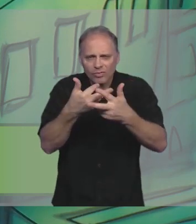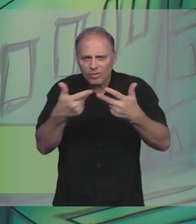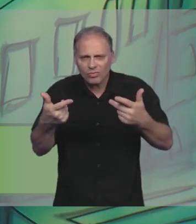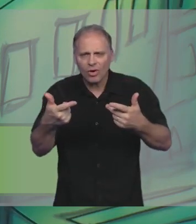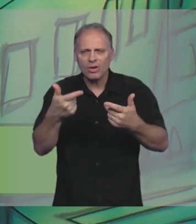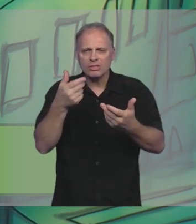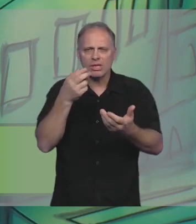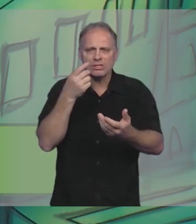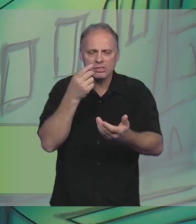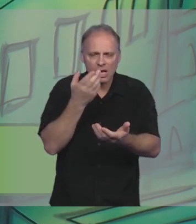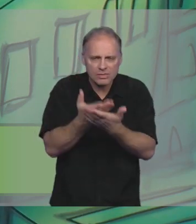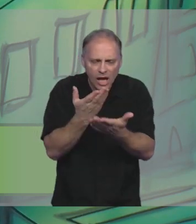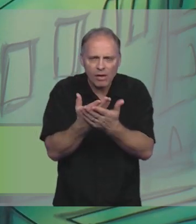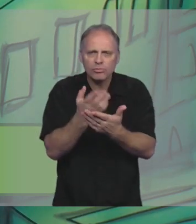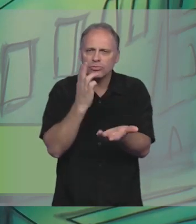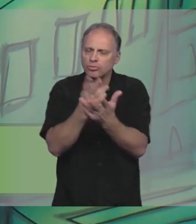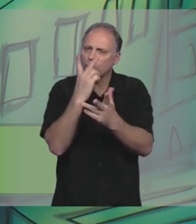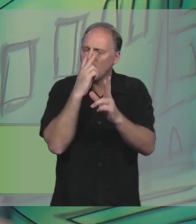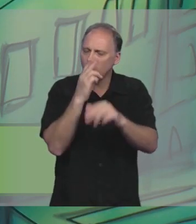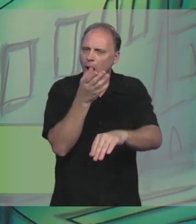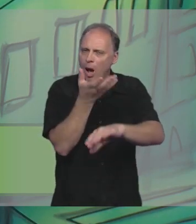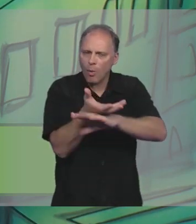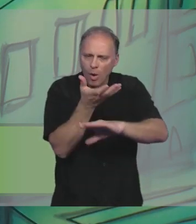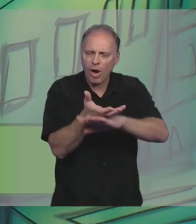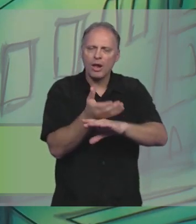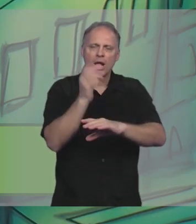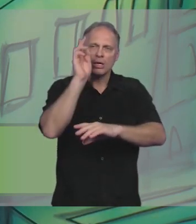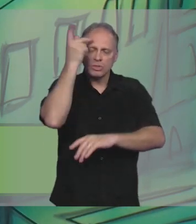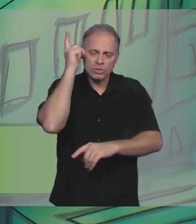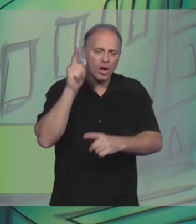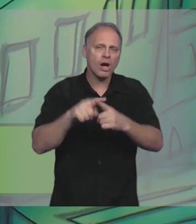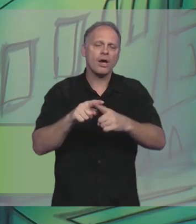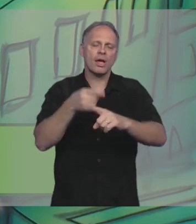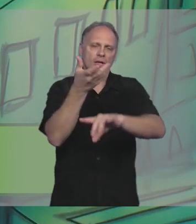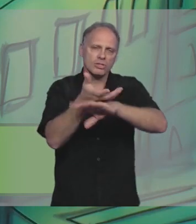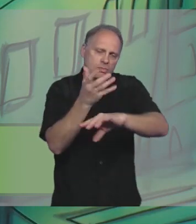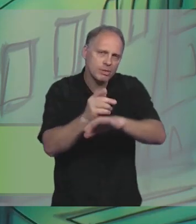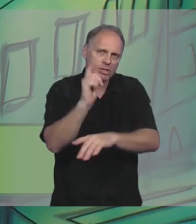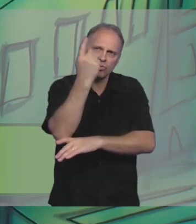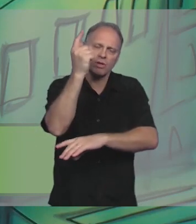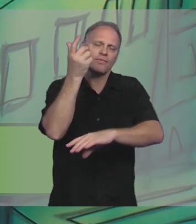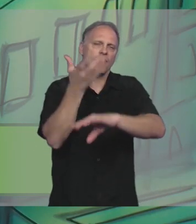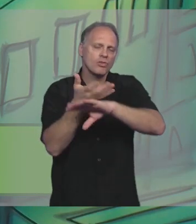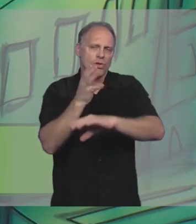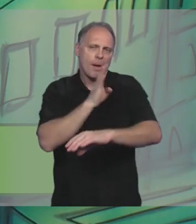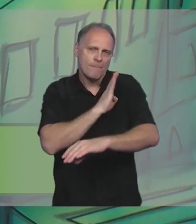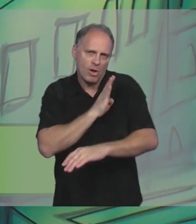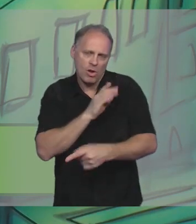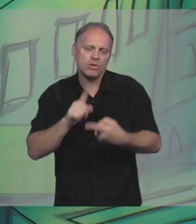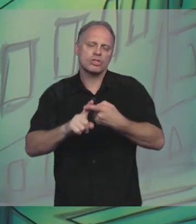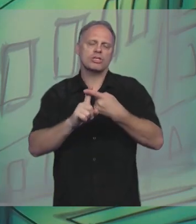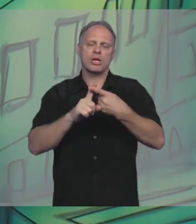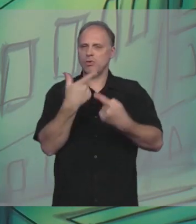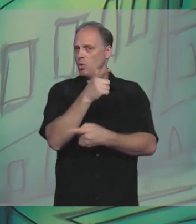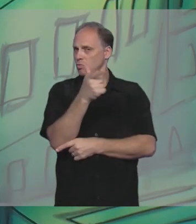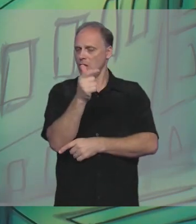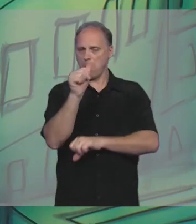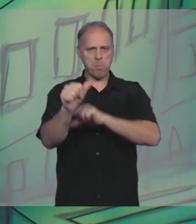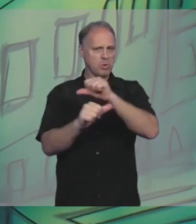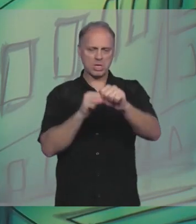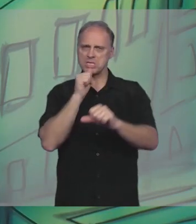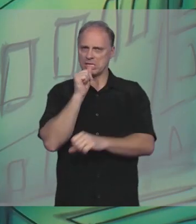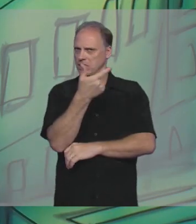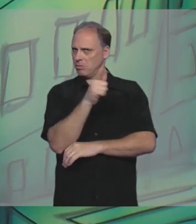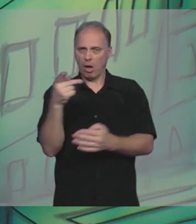por áreas específicas, né? História, geografia, biologia, né? Então, quer dizer, não